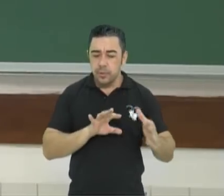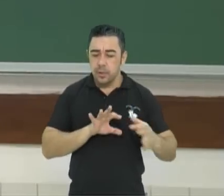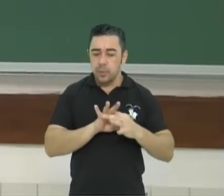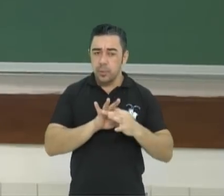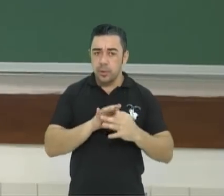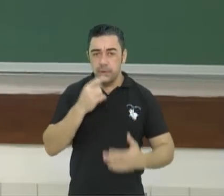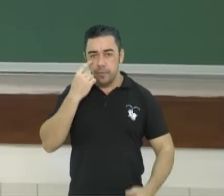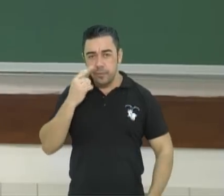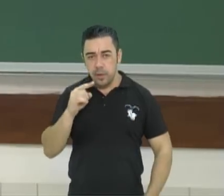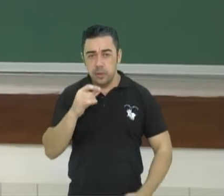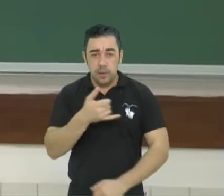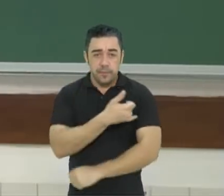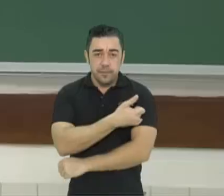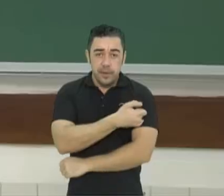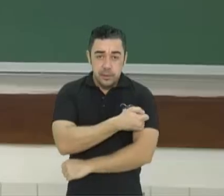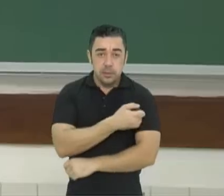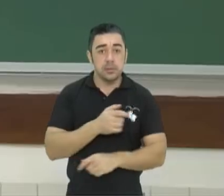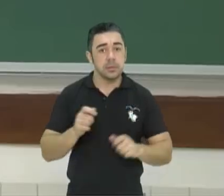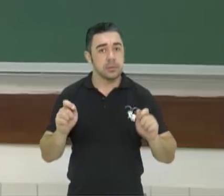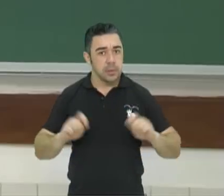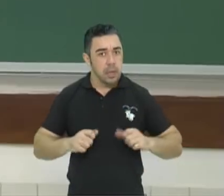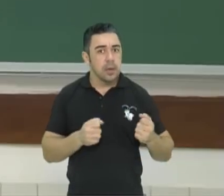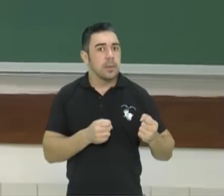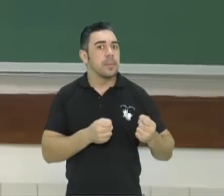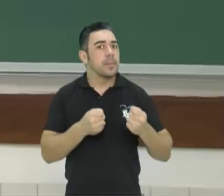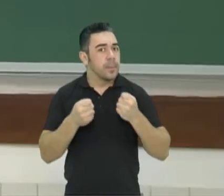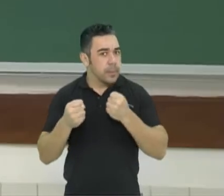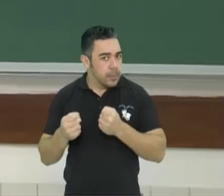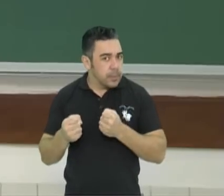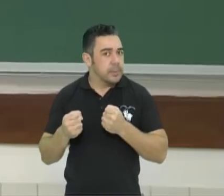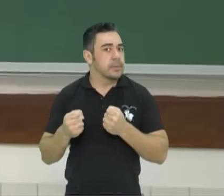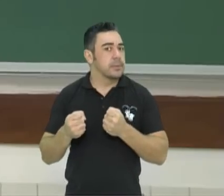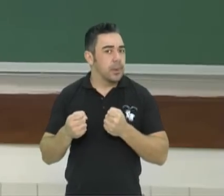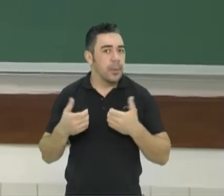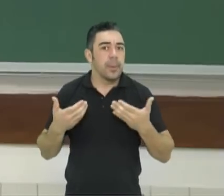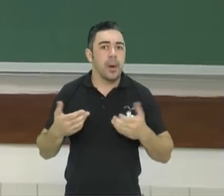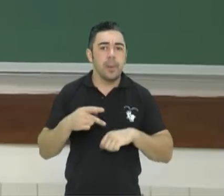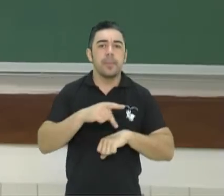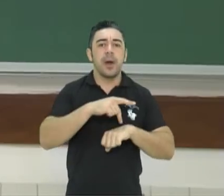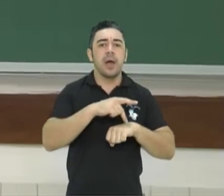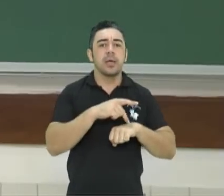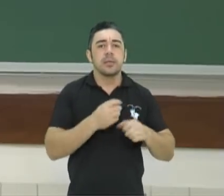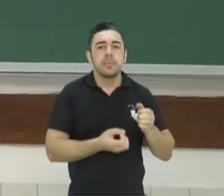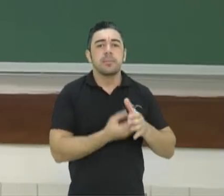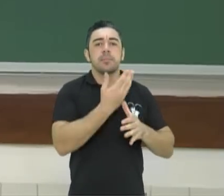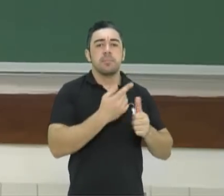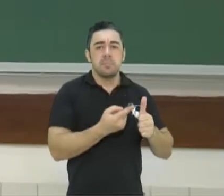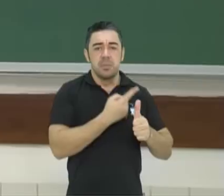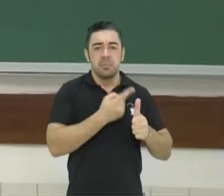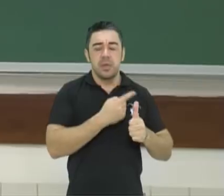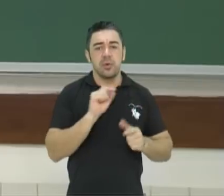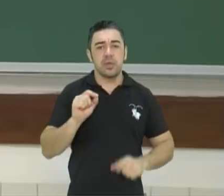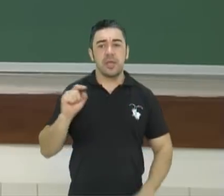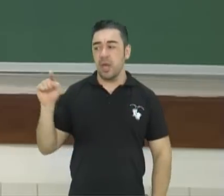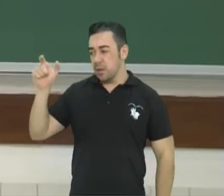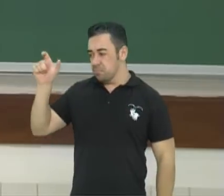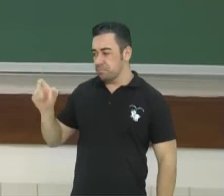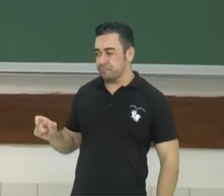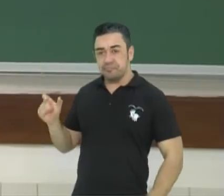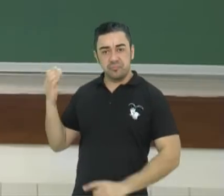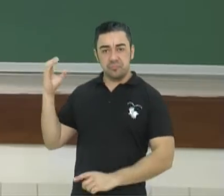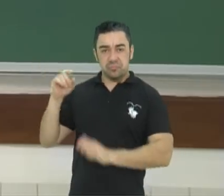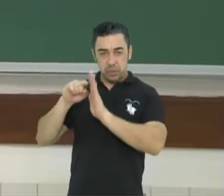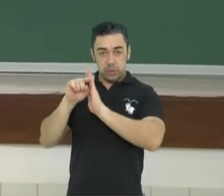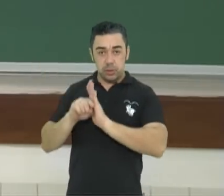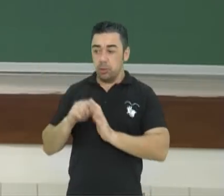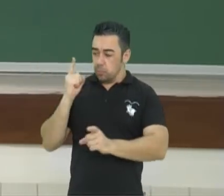a produção da vacina, ela também envolve relações de poder, qual país vai produzir primeiro, né, quem tem o cientista que vai conseguir